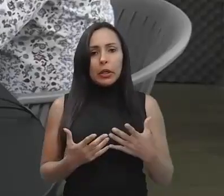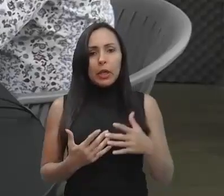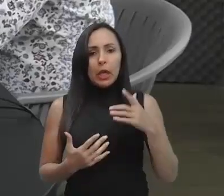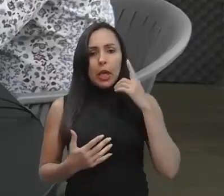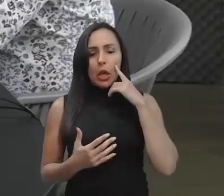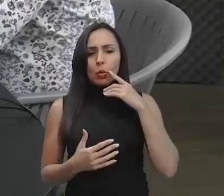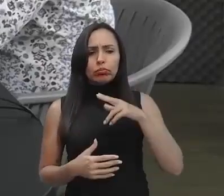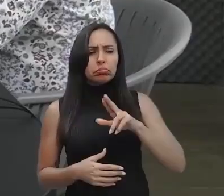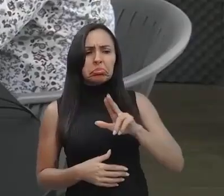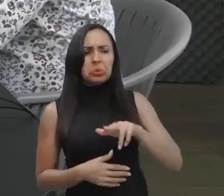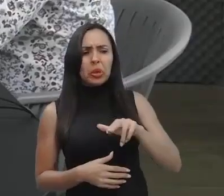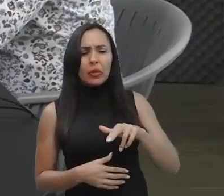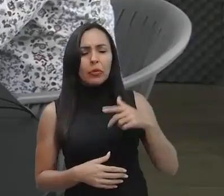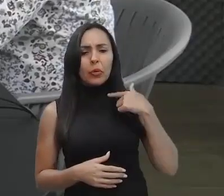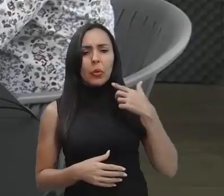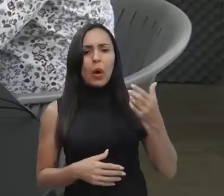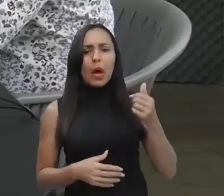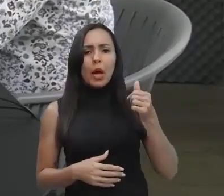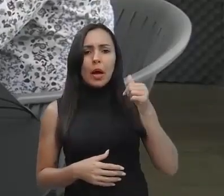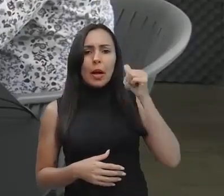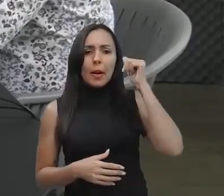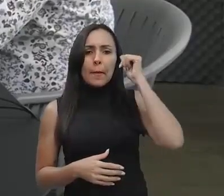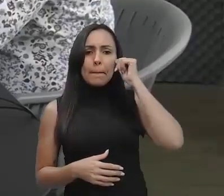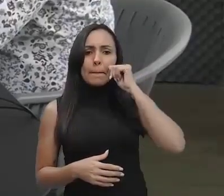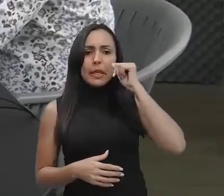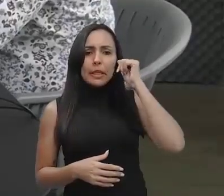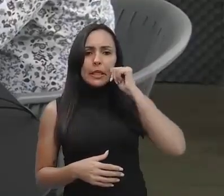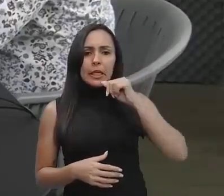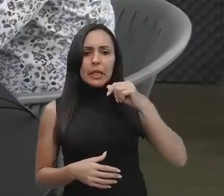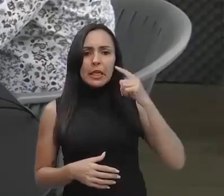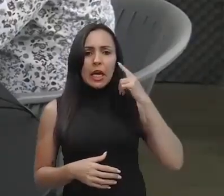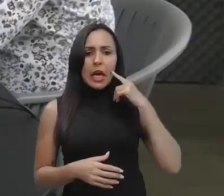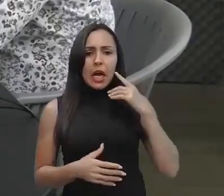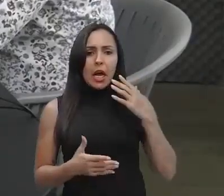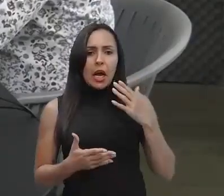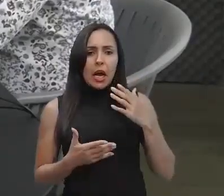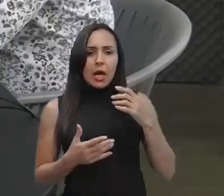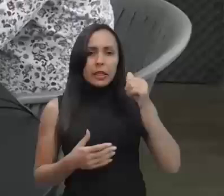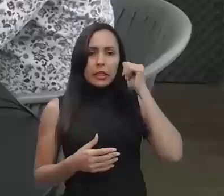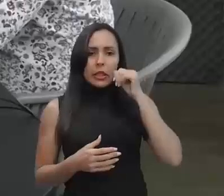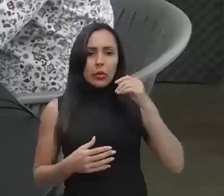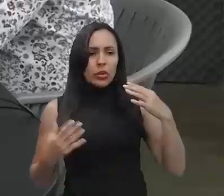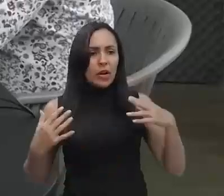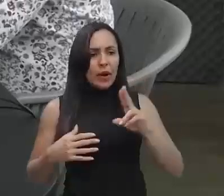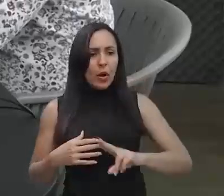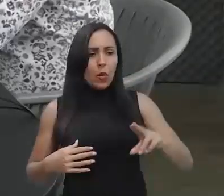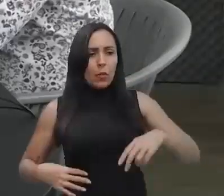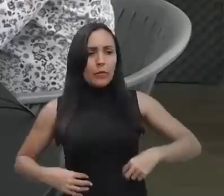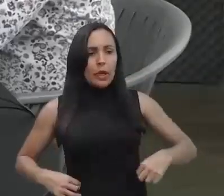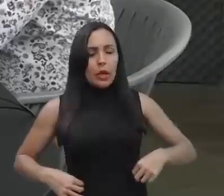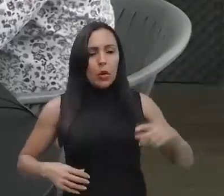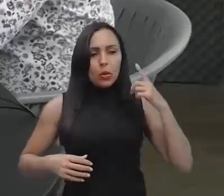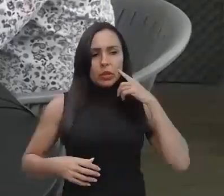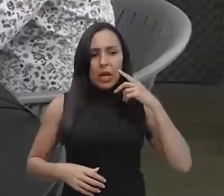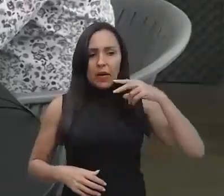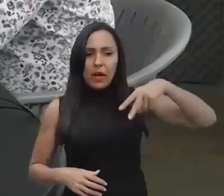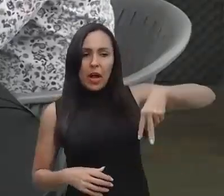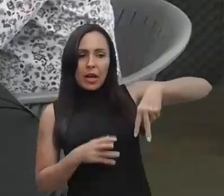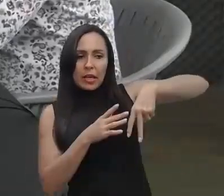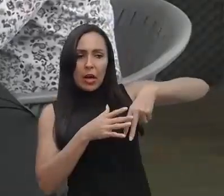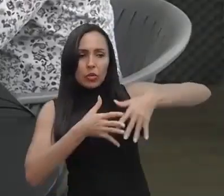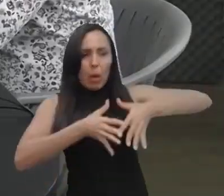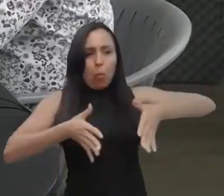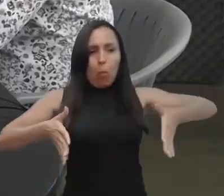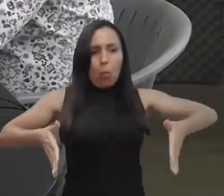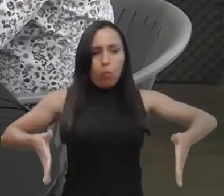fui uma uma menina que performa muita feminilidade né então eu usava calça larga blusão